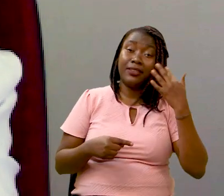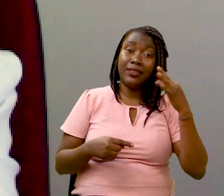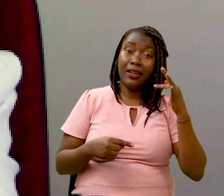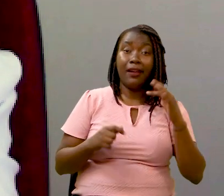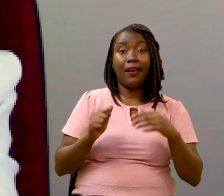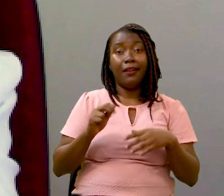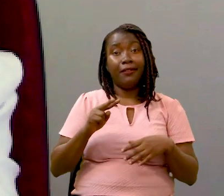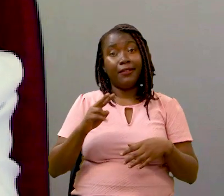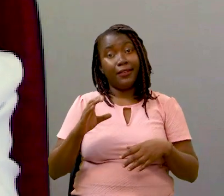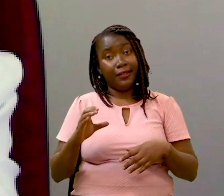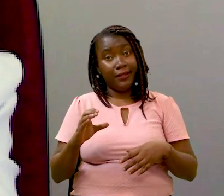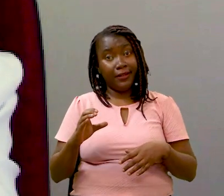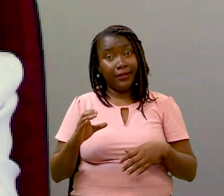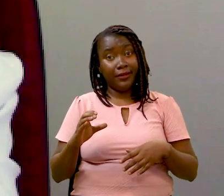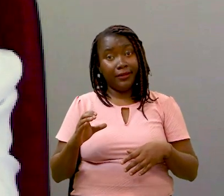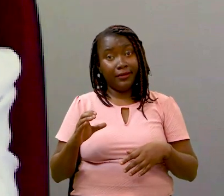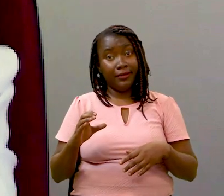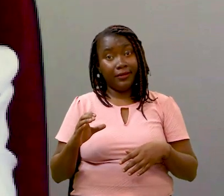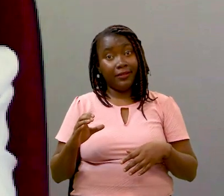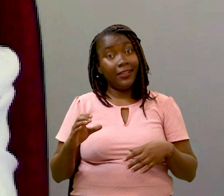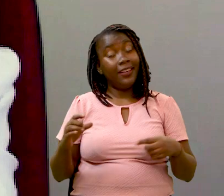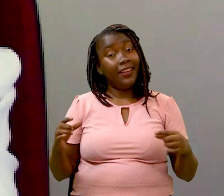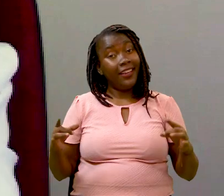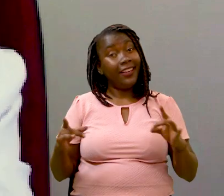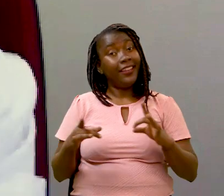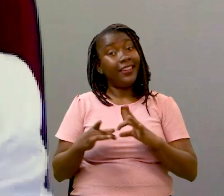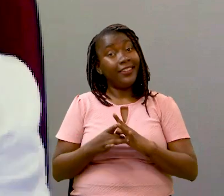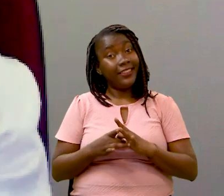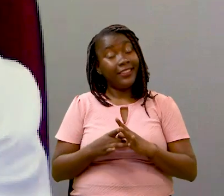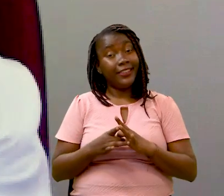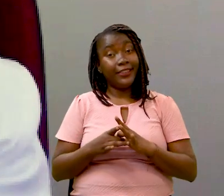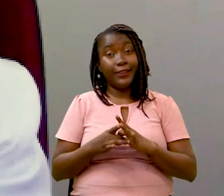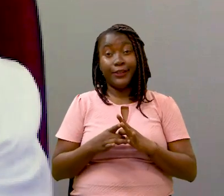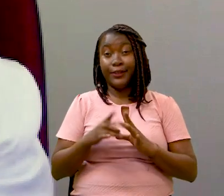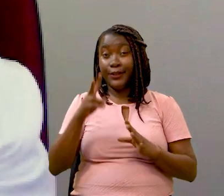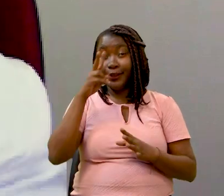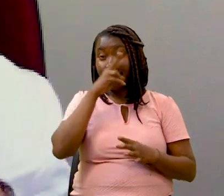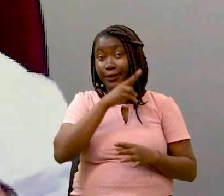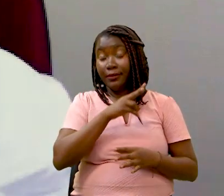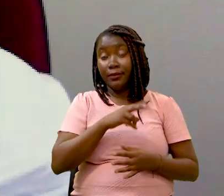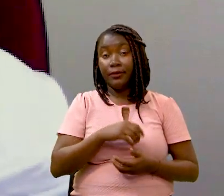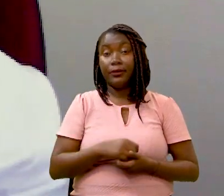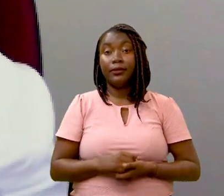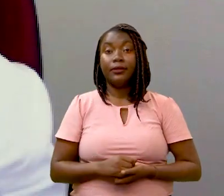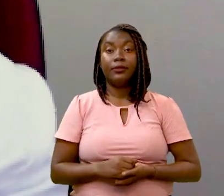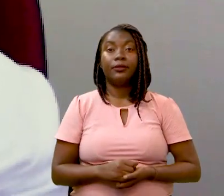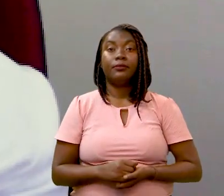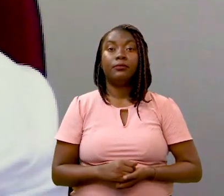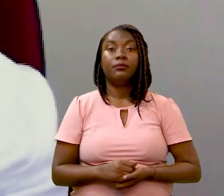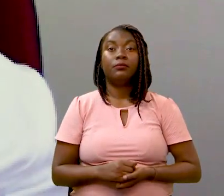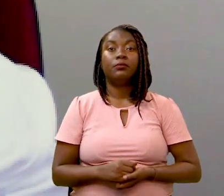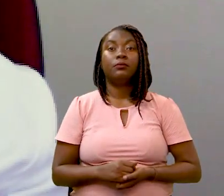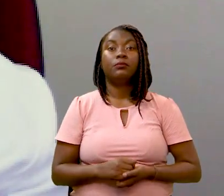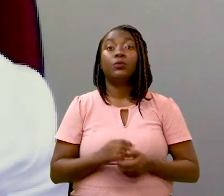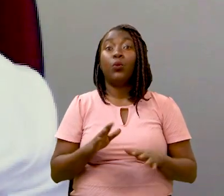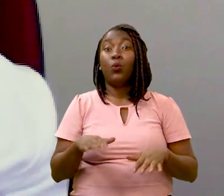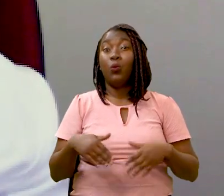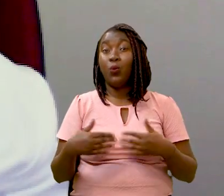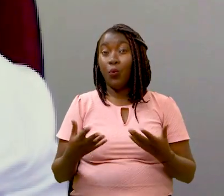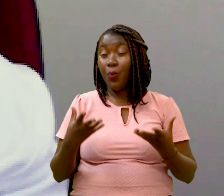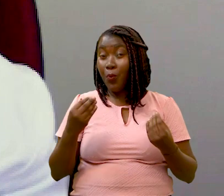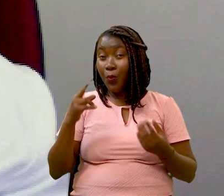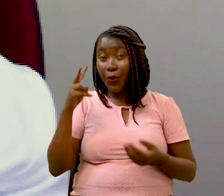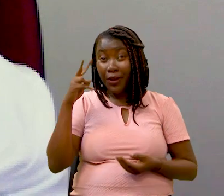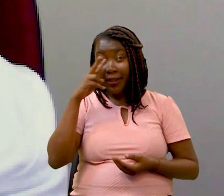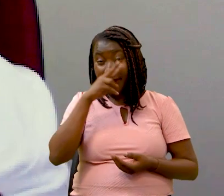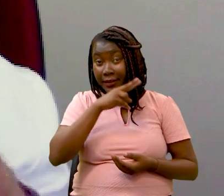relação entre enxaqueca e AVC. É uma relação perigosa, não é? A enxaqueca, quando